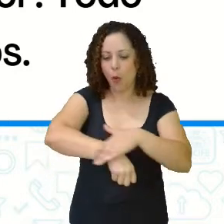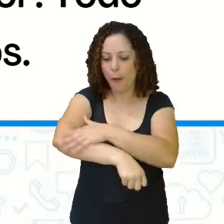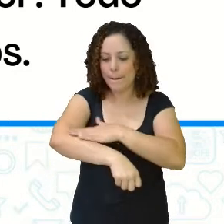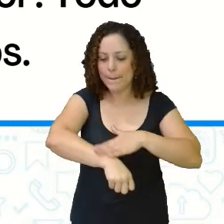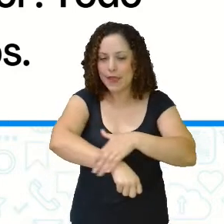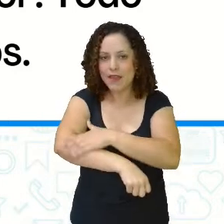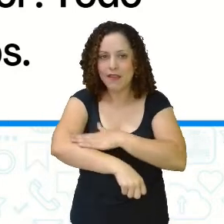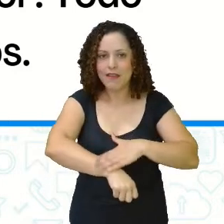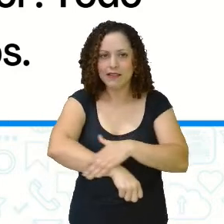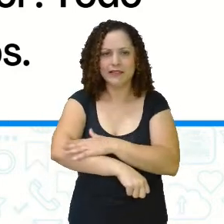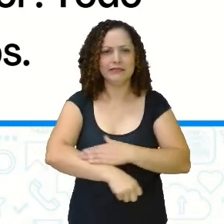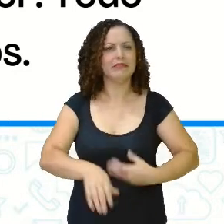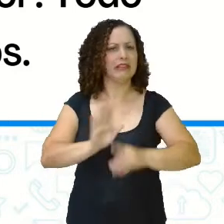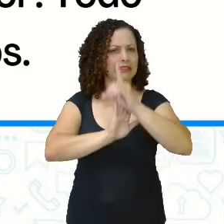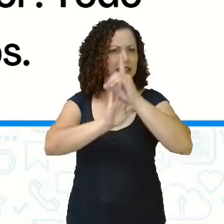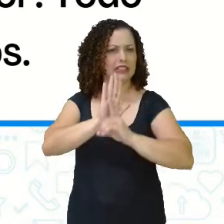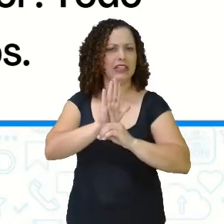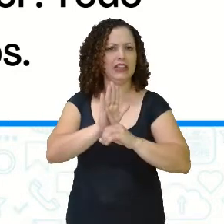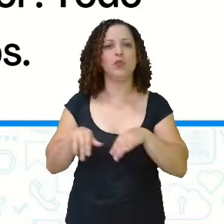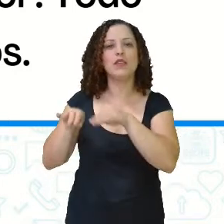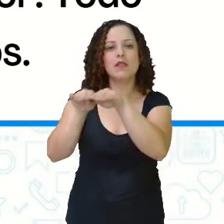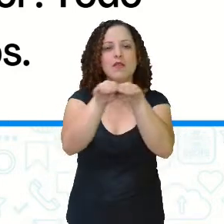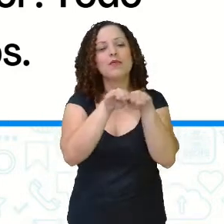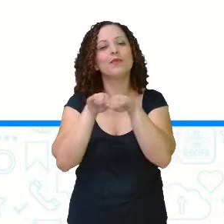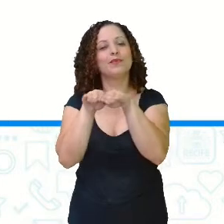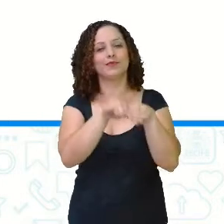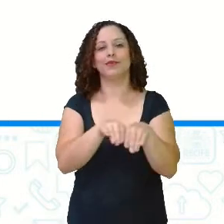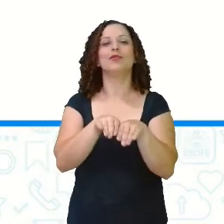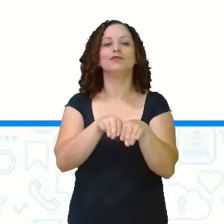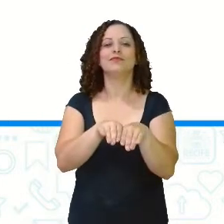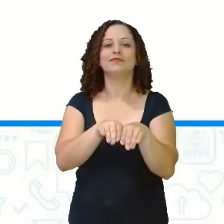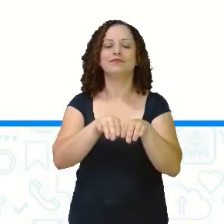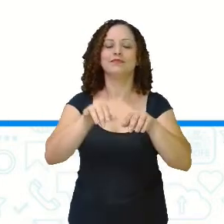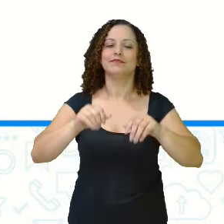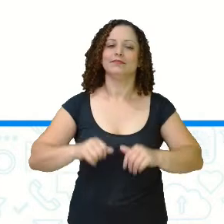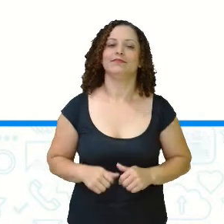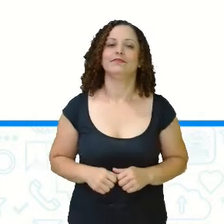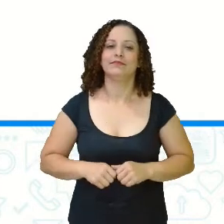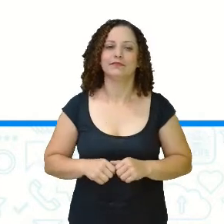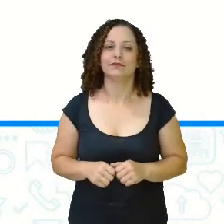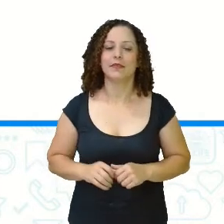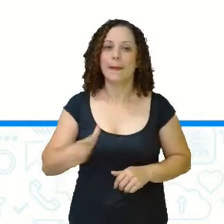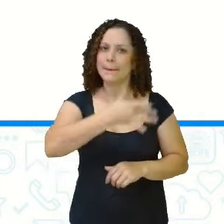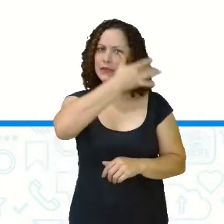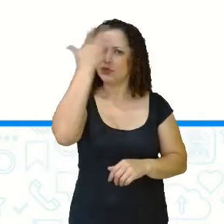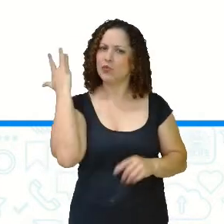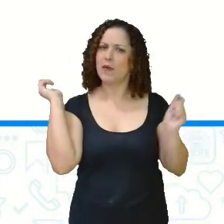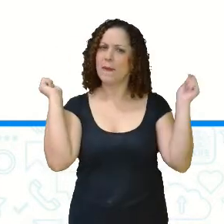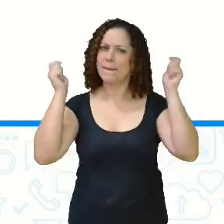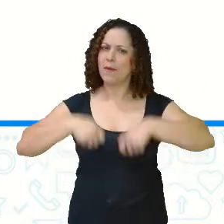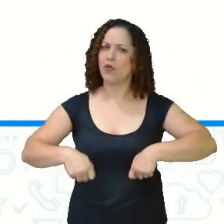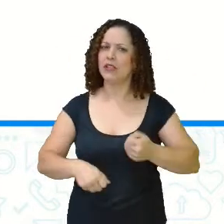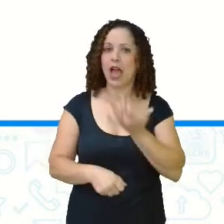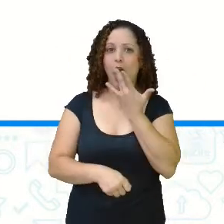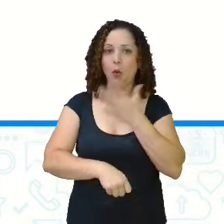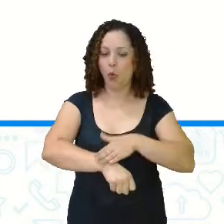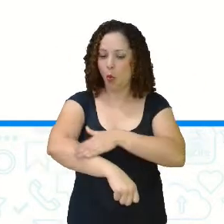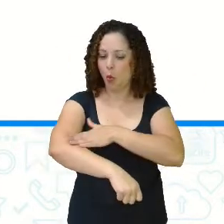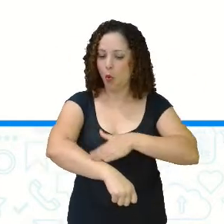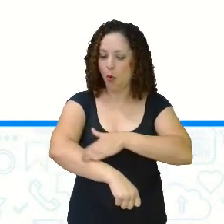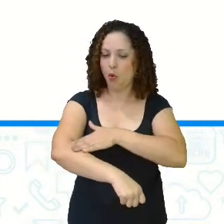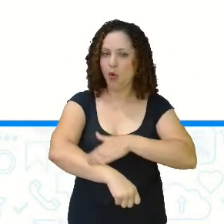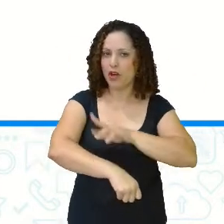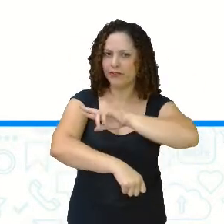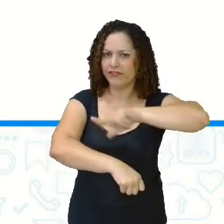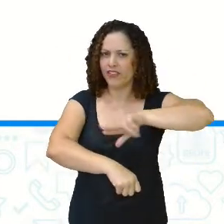Todo mundo é igual e tem os mesmos direitos. A pessoa pode ter a pele diferente, o cabelo